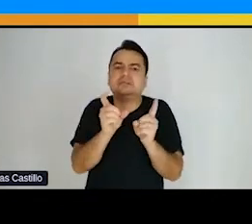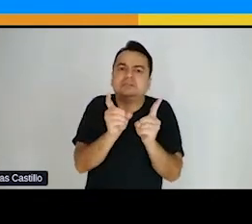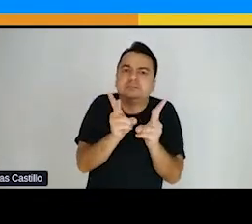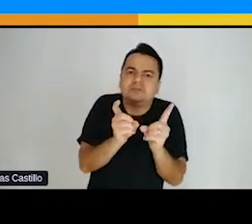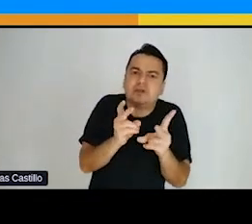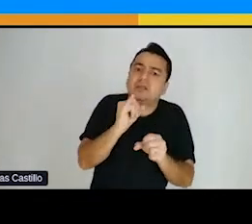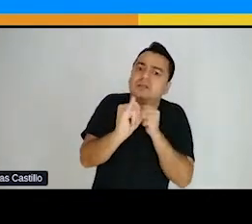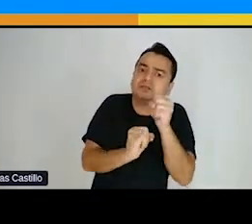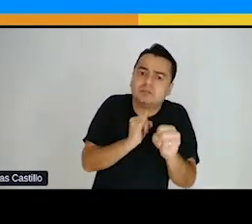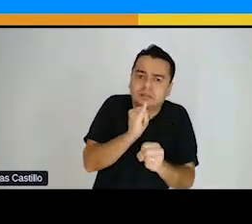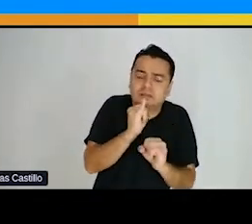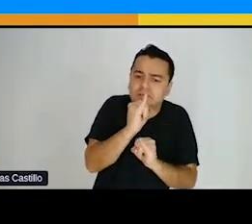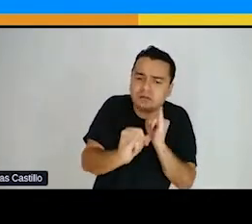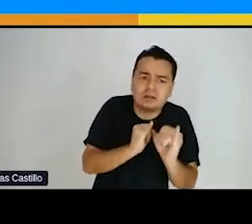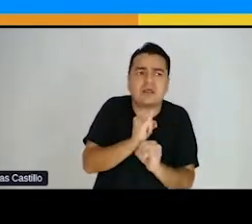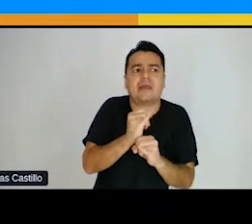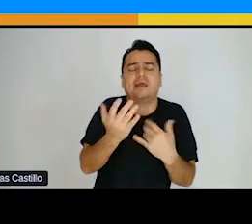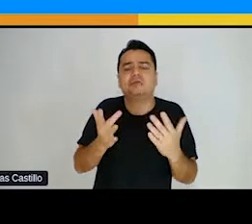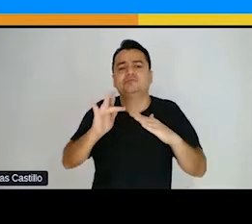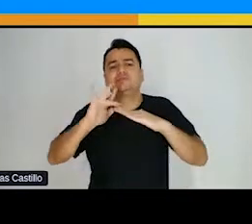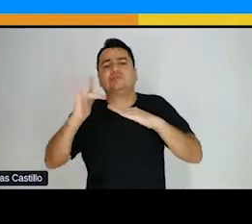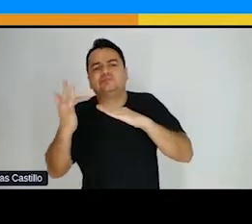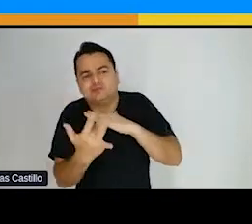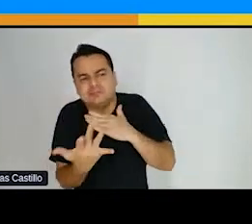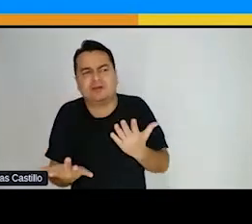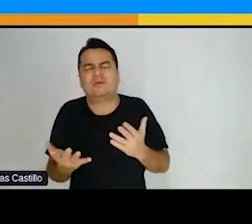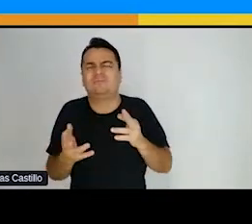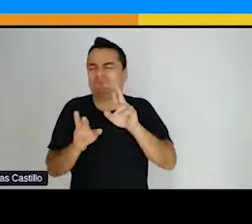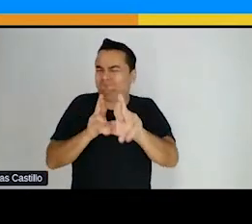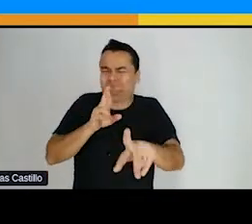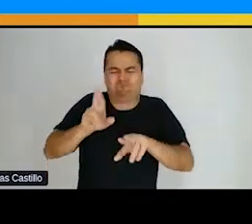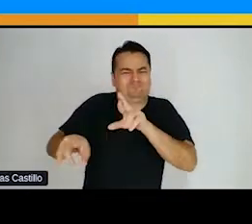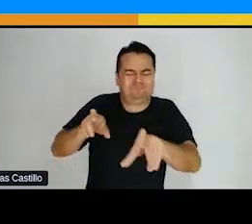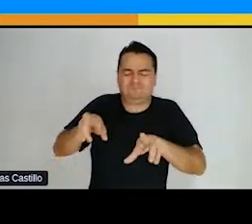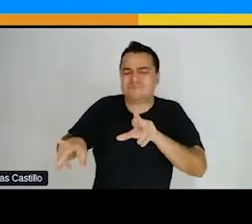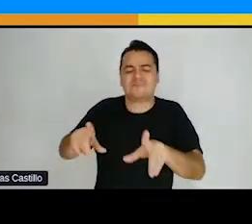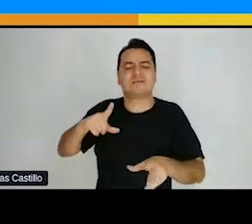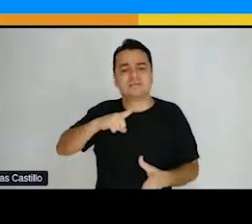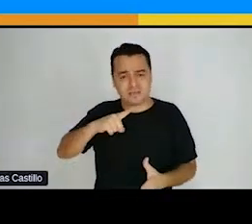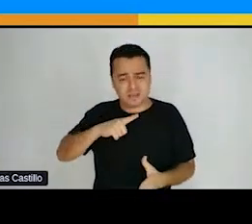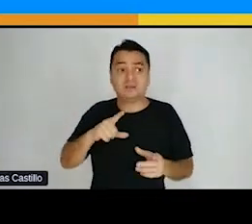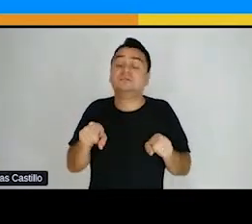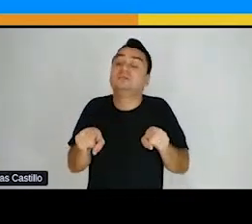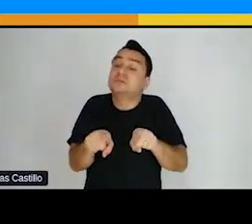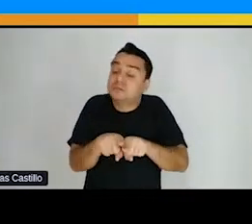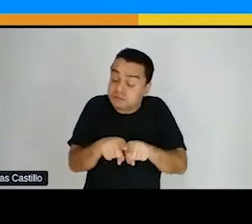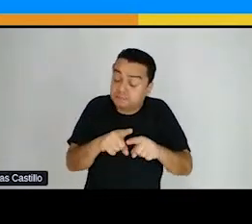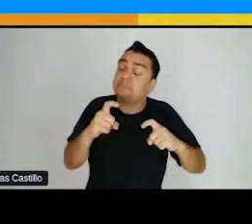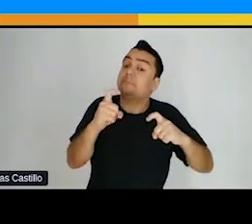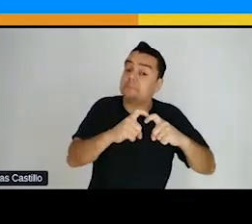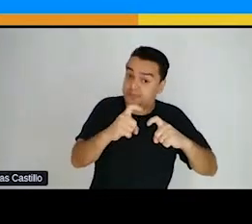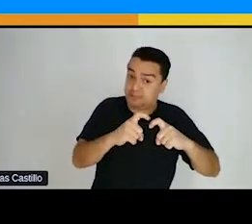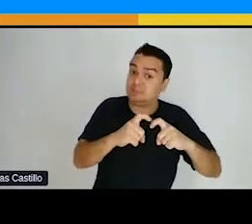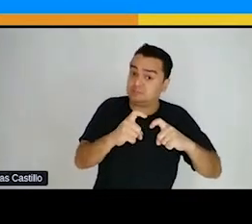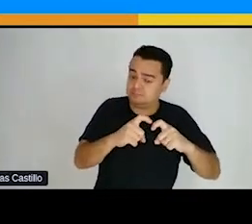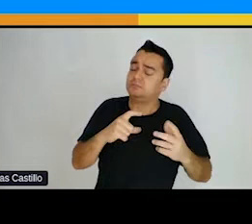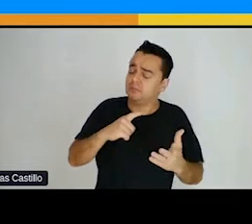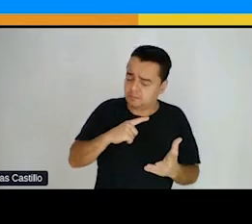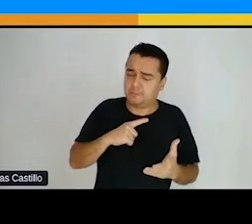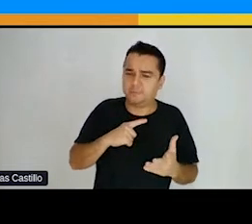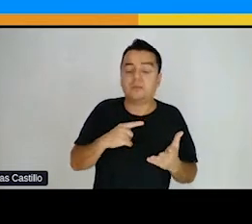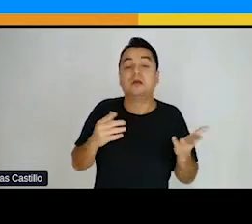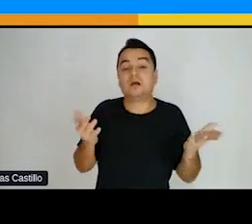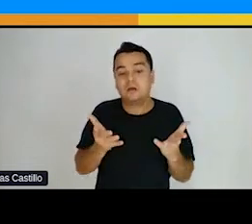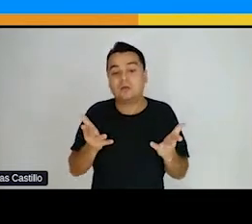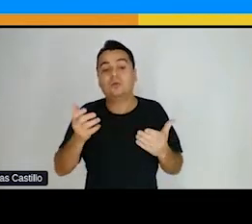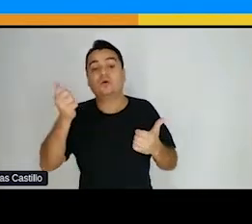automática, redes sociais e até mesmo, né, na medicina, tá? E aí a gente vai abordar